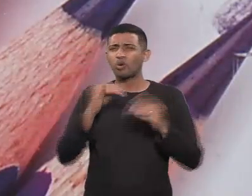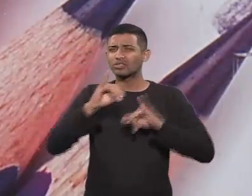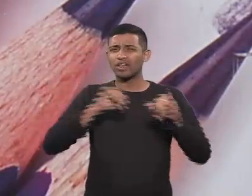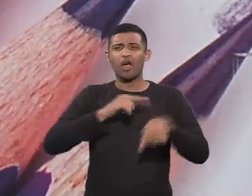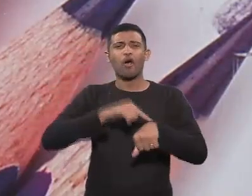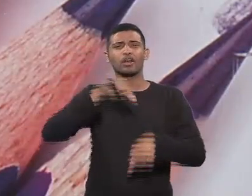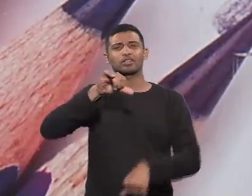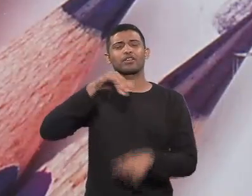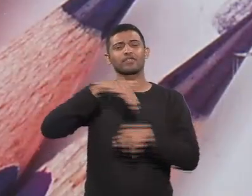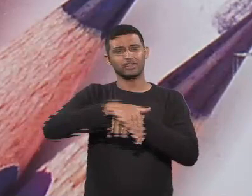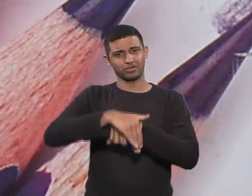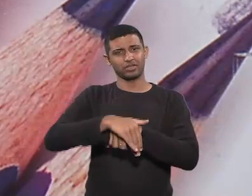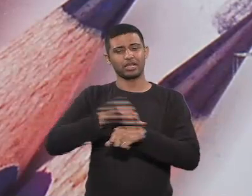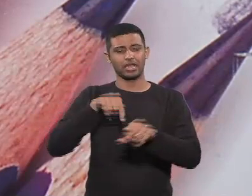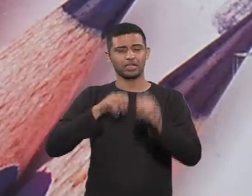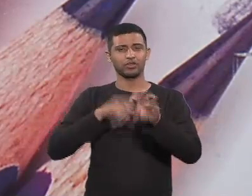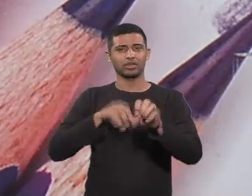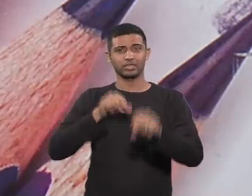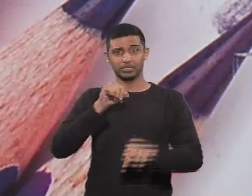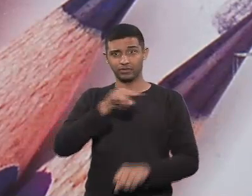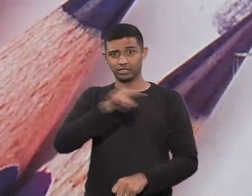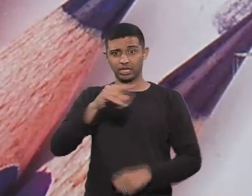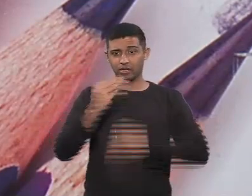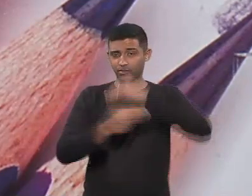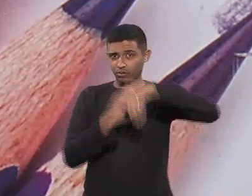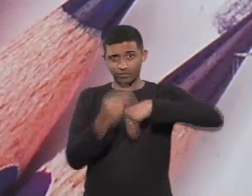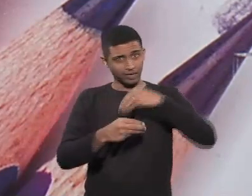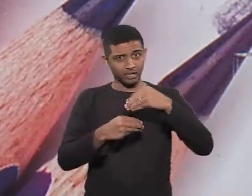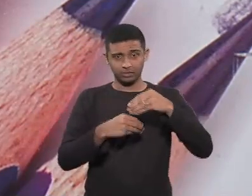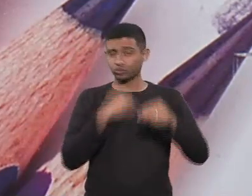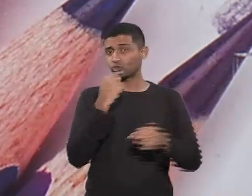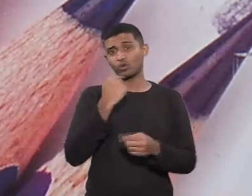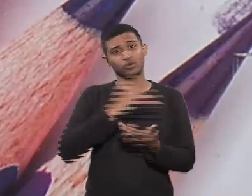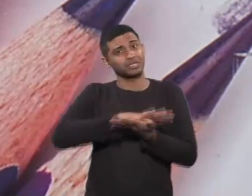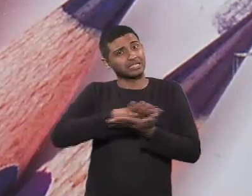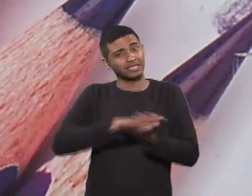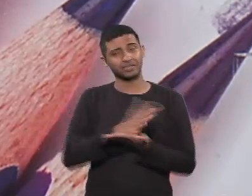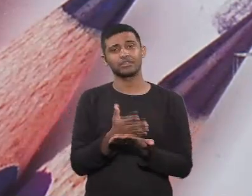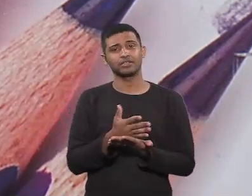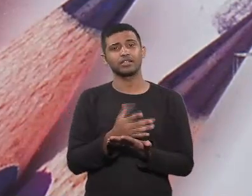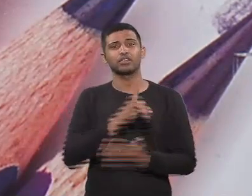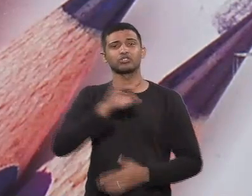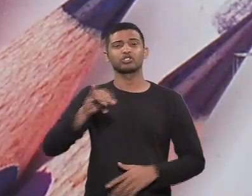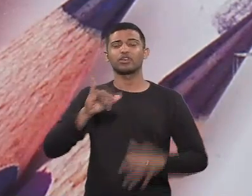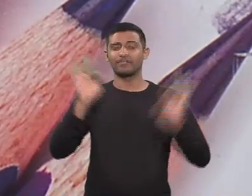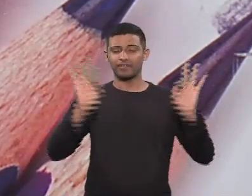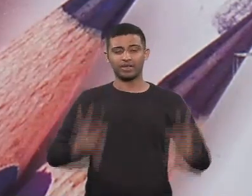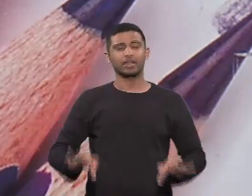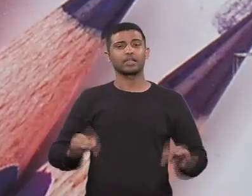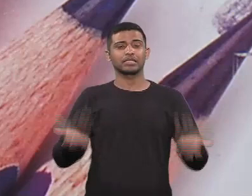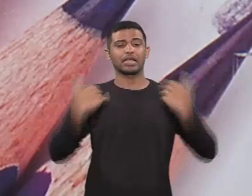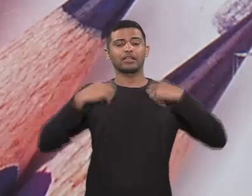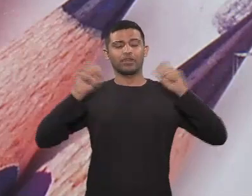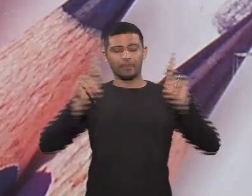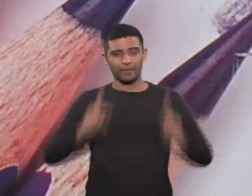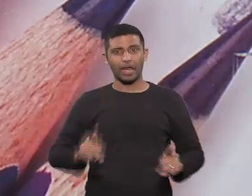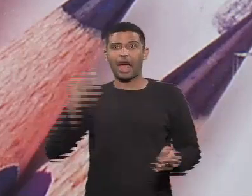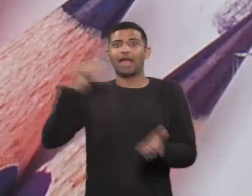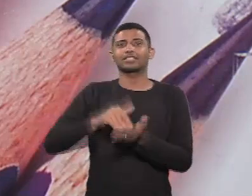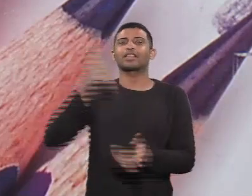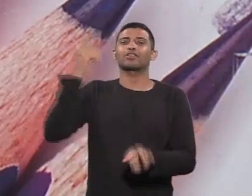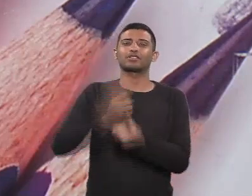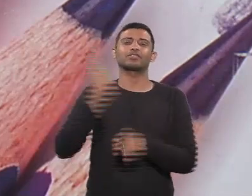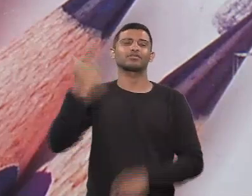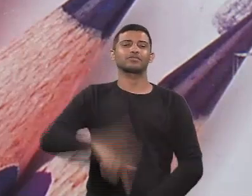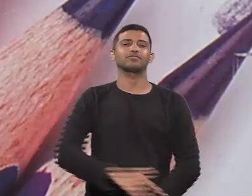muito mais, às 9 horas da noite. Educação, se você não se envolver, não rola. Dias felizes, paz do eu